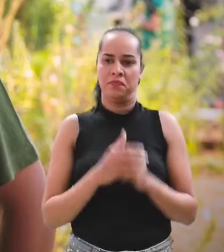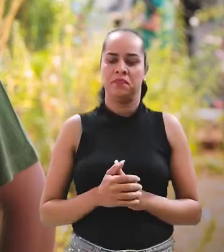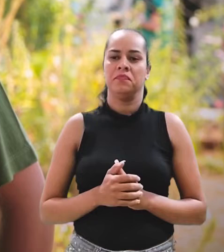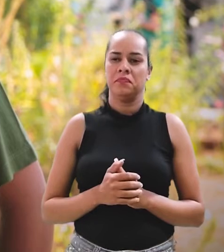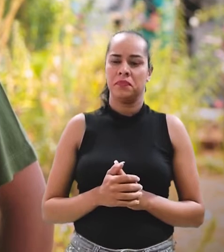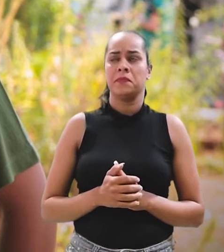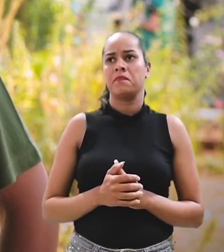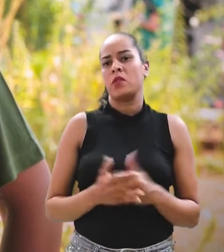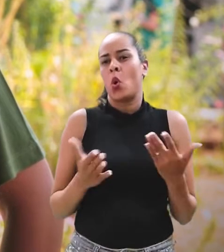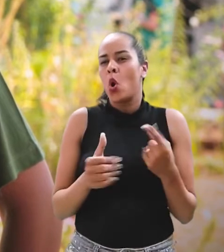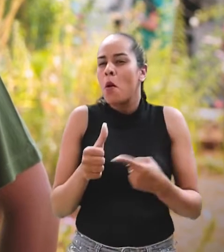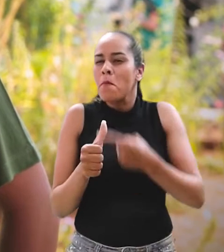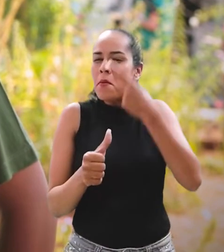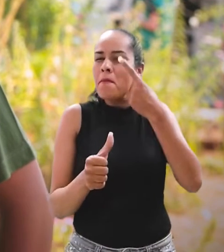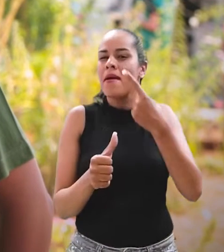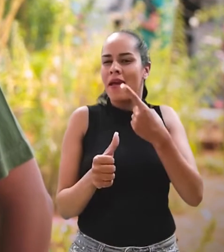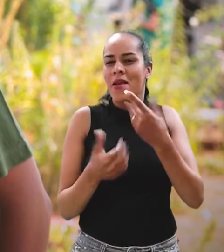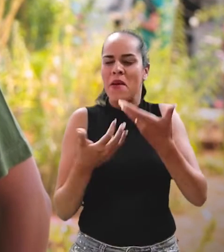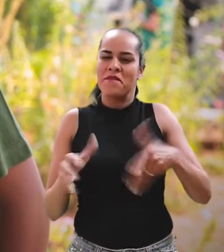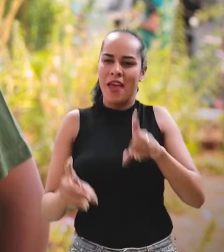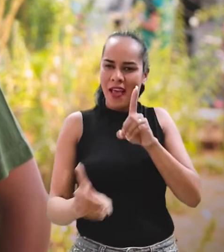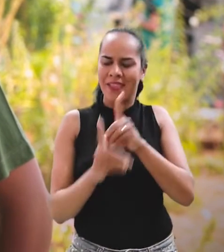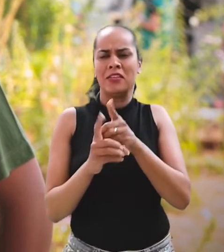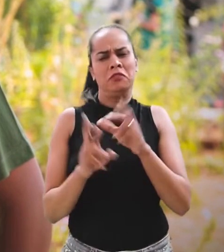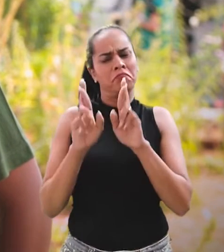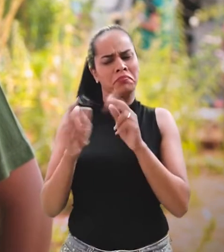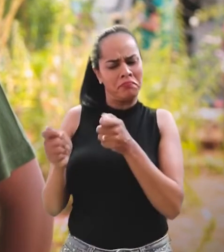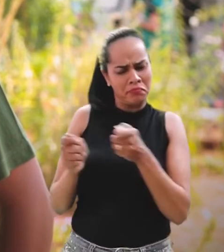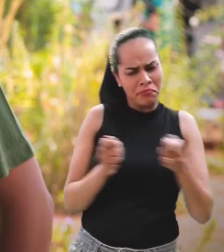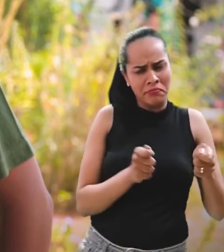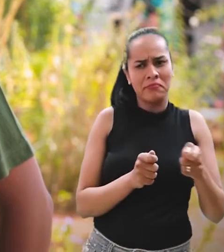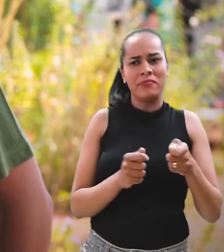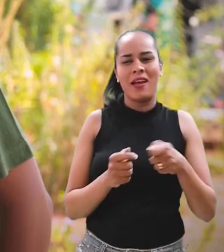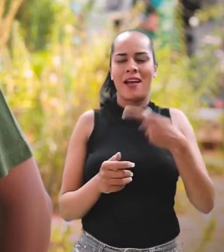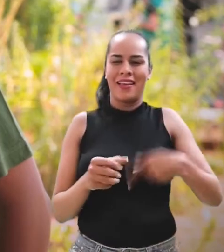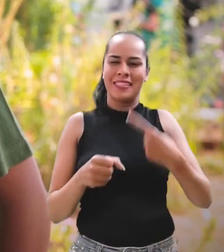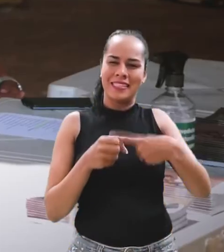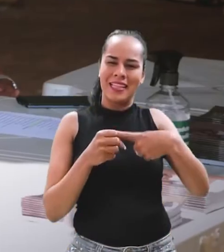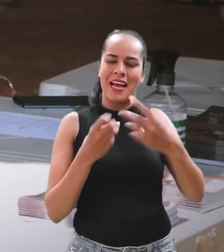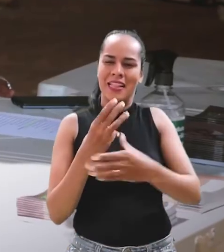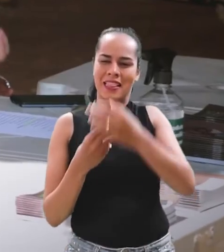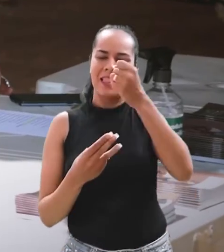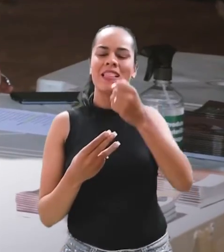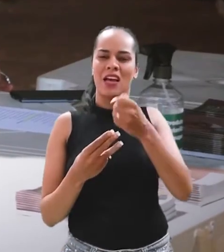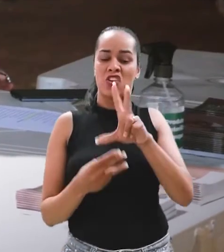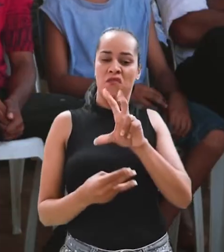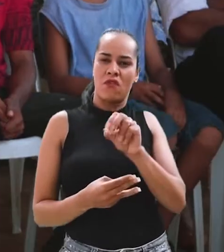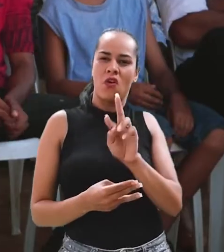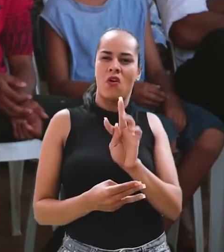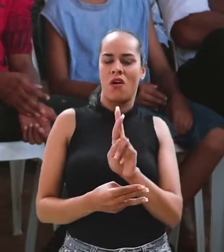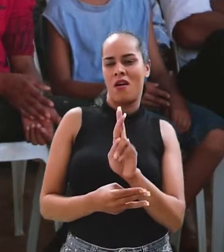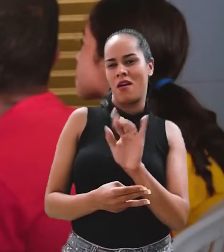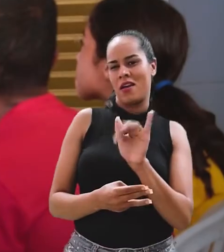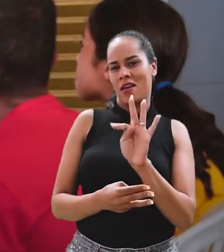Então foi o primeiro encontro. A gente espera que sejam encontros constantes com a comunidade Vó Rita aqui em Trindade. Como a Defensoria Pública